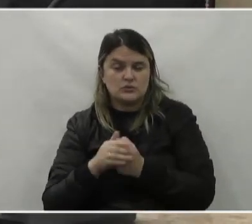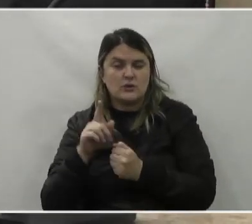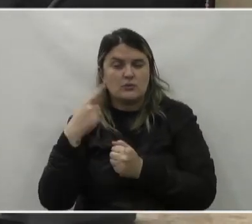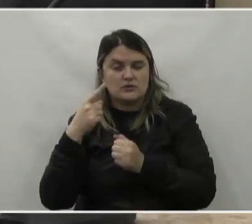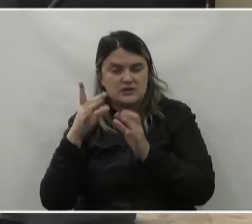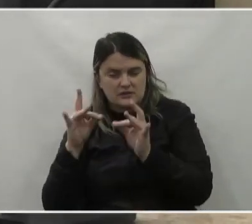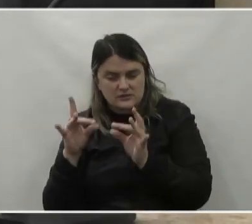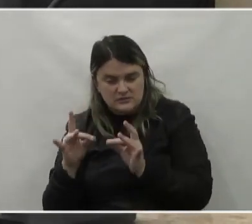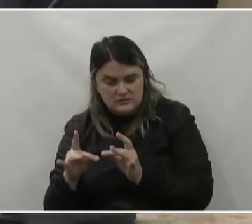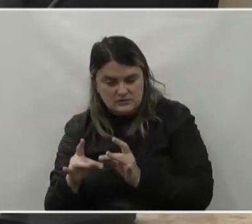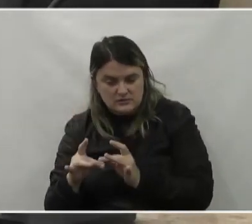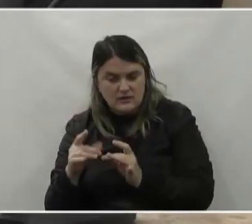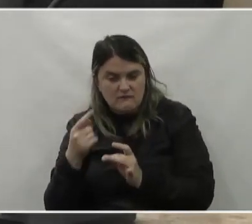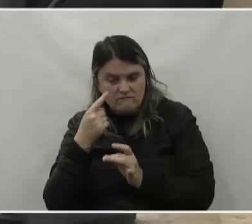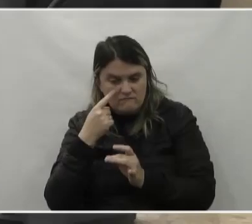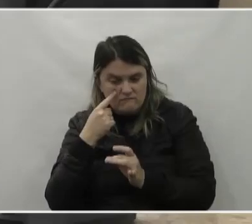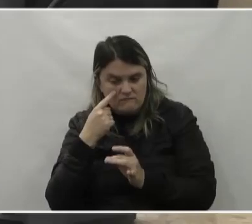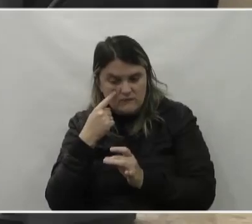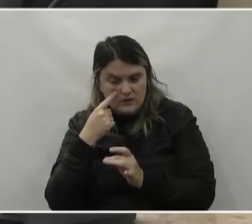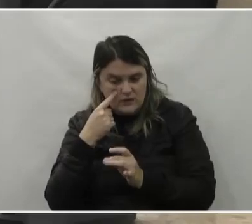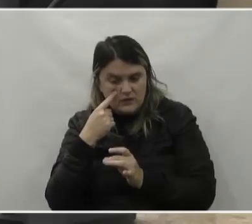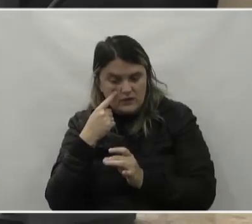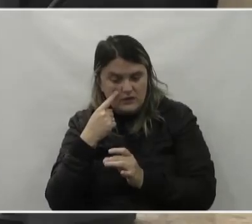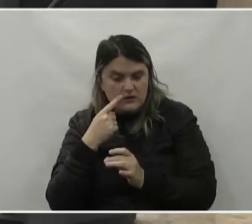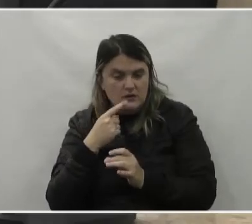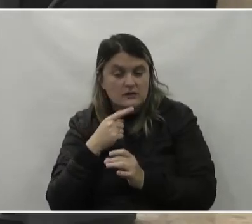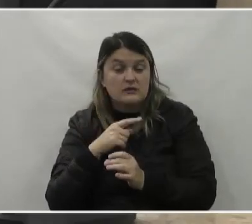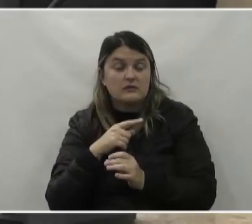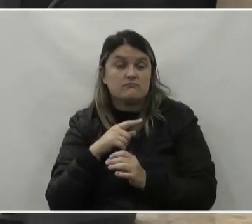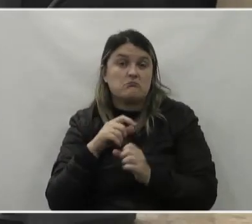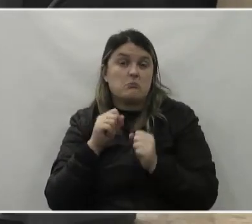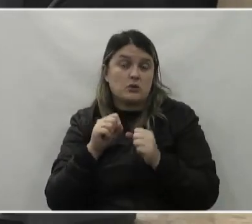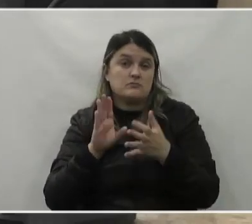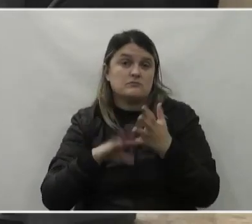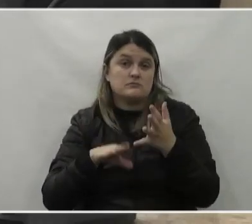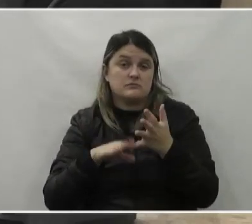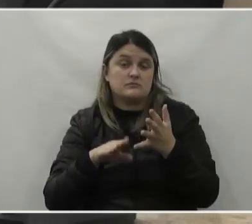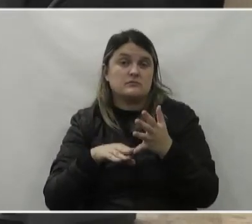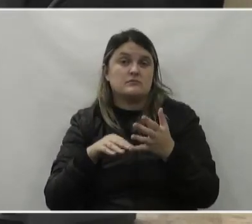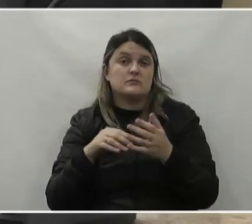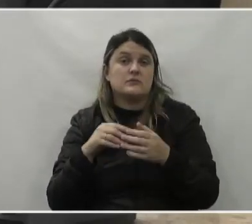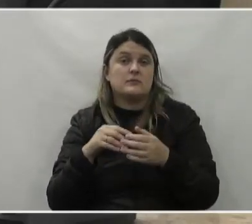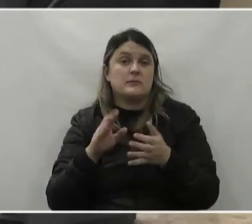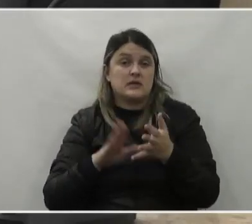mais critério, foi verificado situações que traziam prejuízos financeiros para o município.